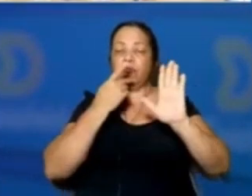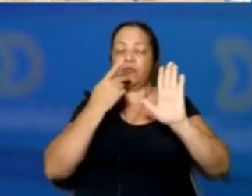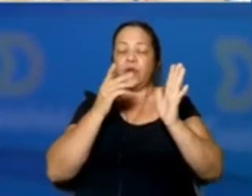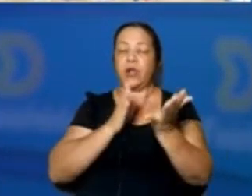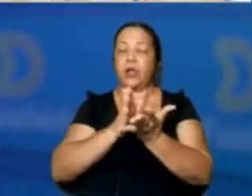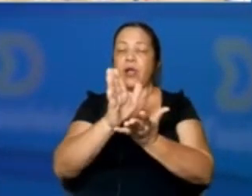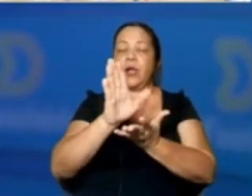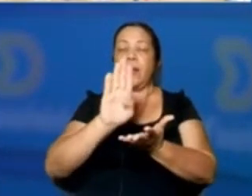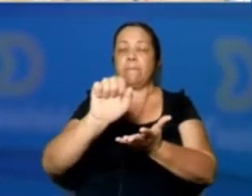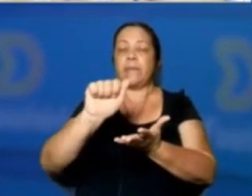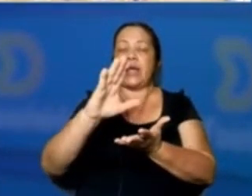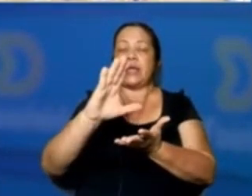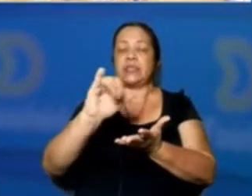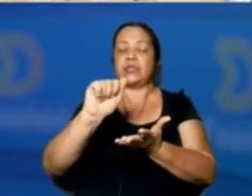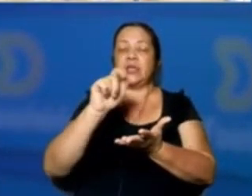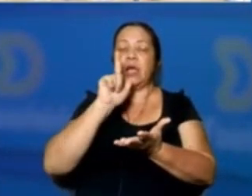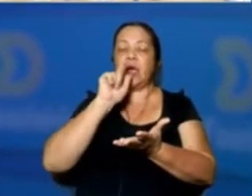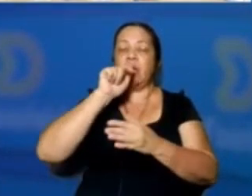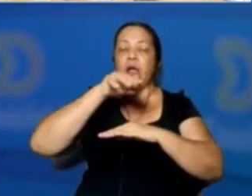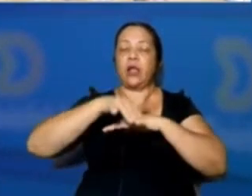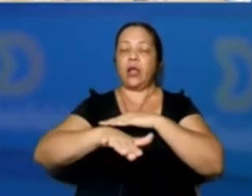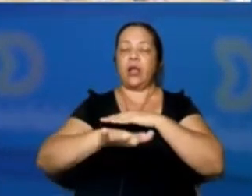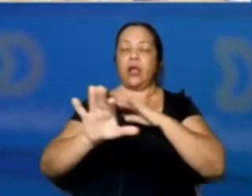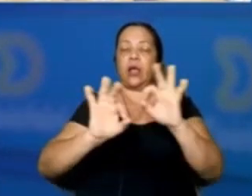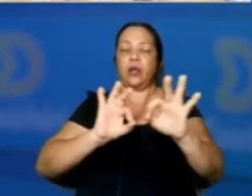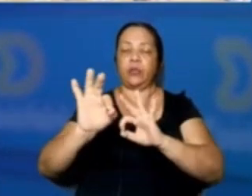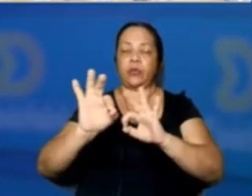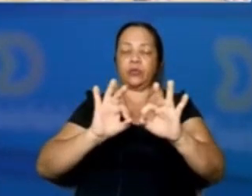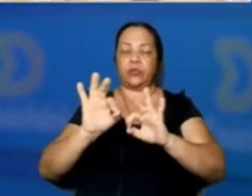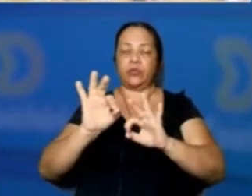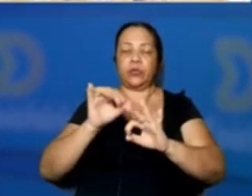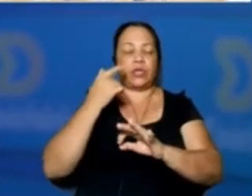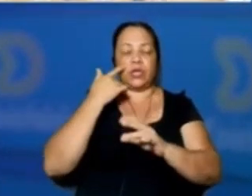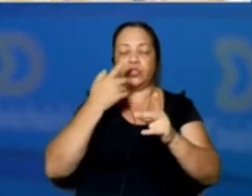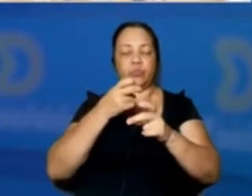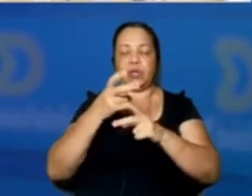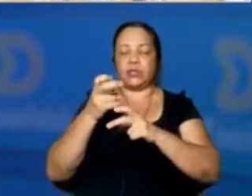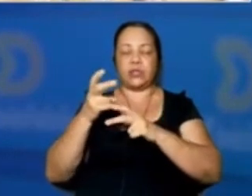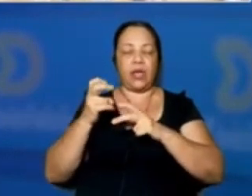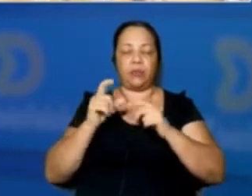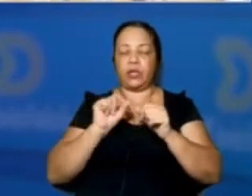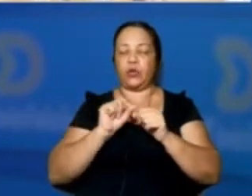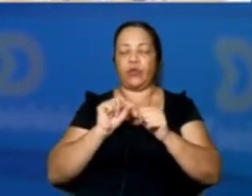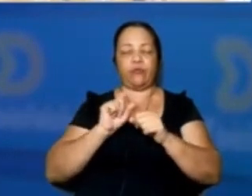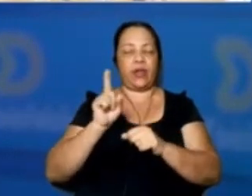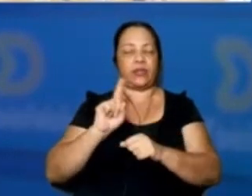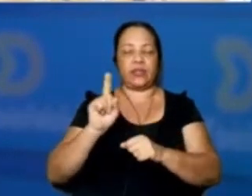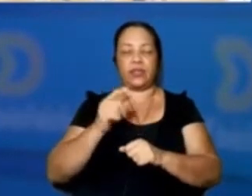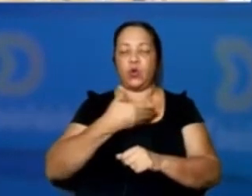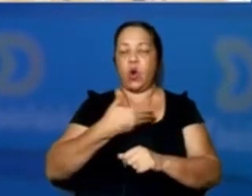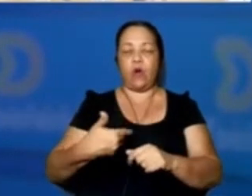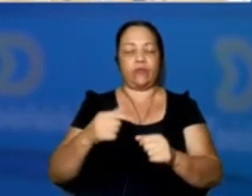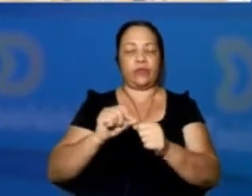de planejamento, e a gente não observa isso aqui nos planejamentos do território do DF.